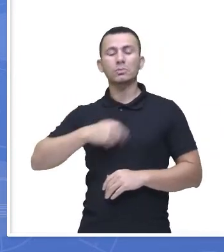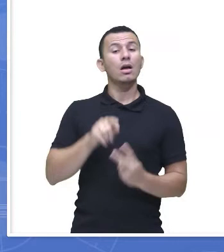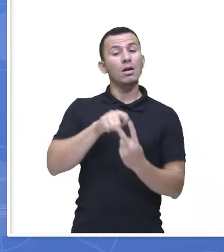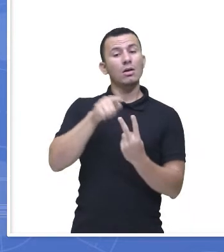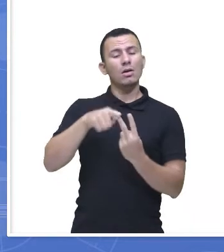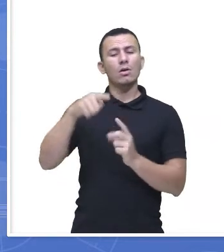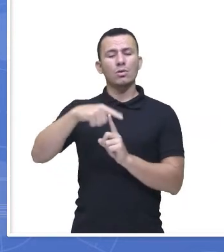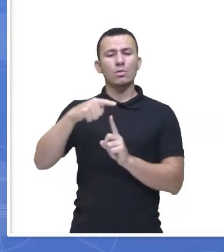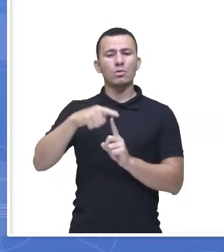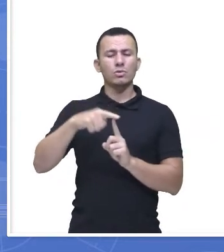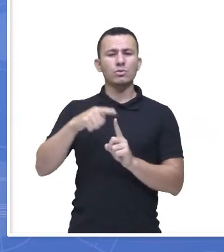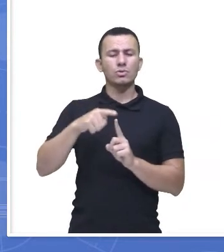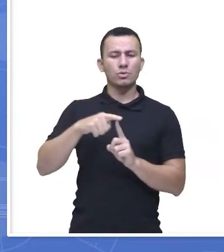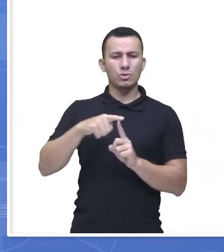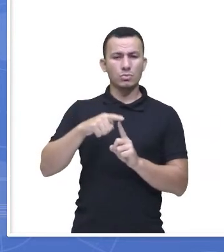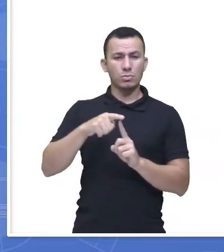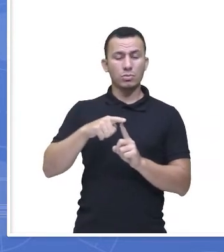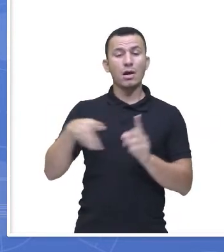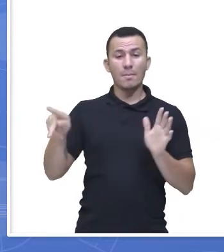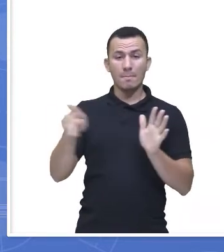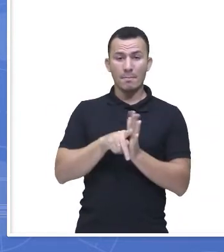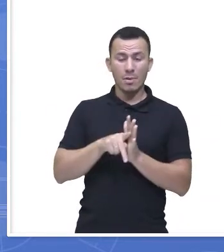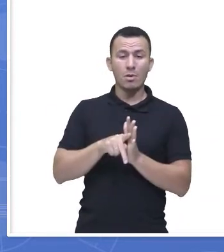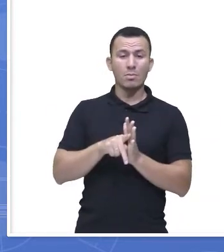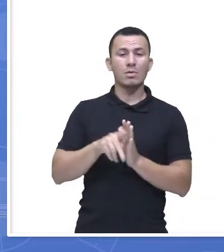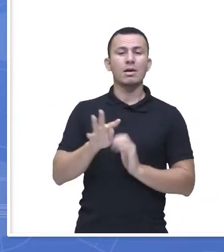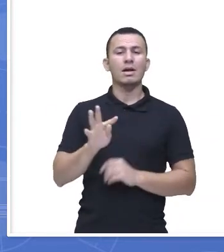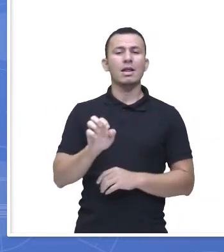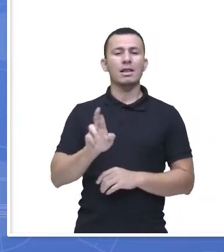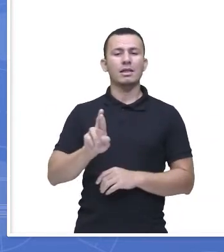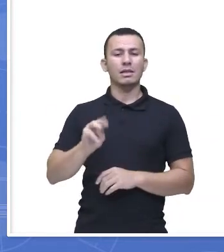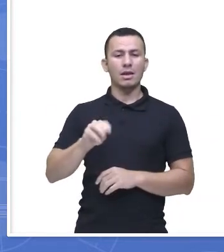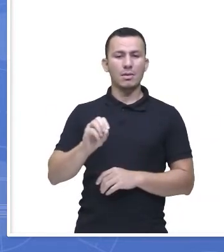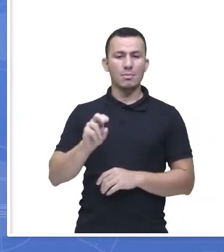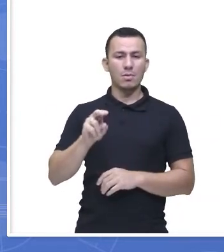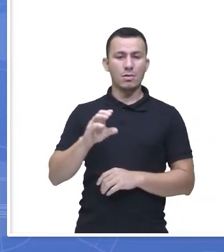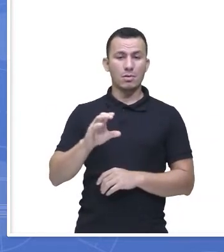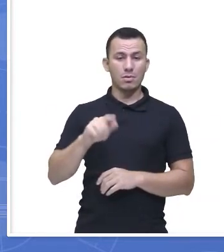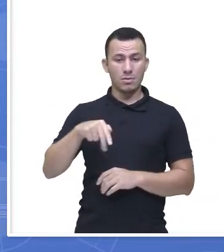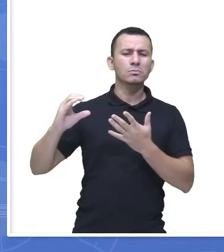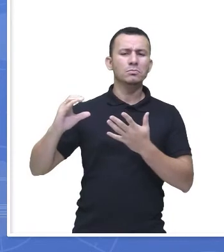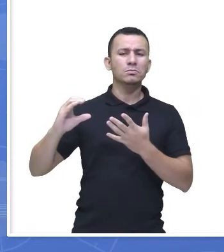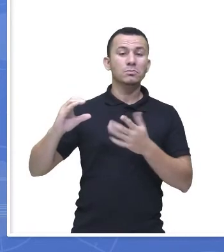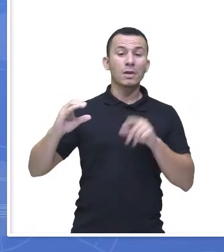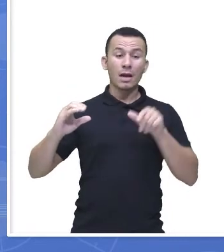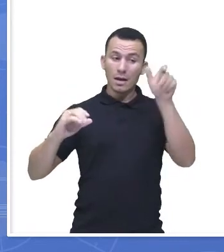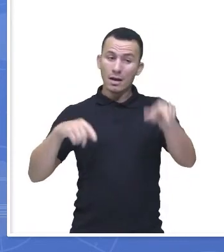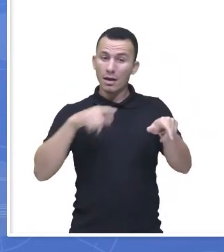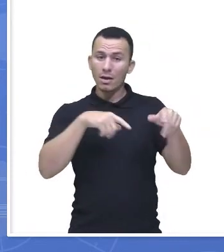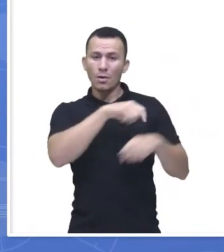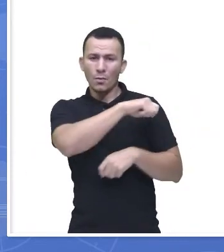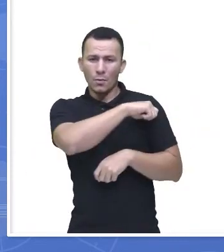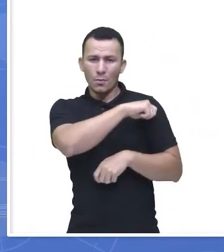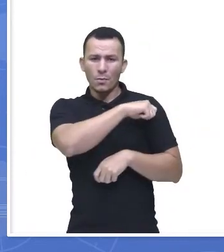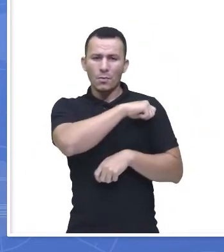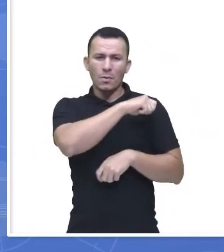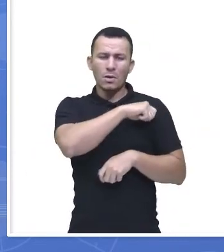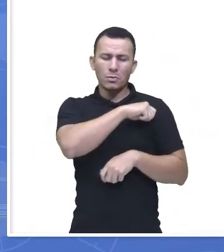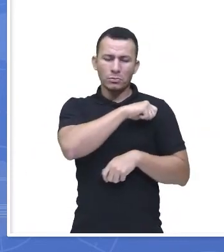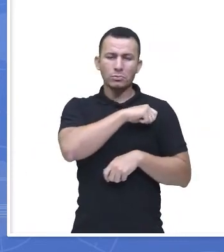no sentido de que ele lhe dava uma potência e aí você tinha que calcular uma outra variável. No caso, o calor específico aqui nessa